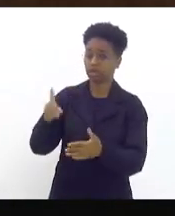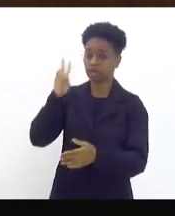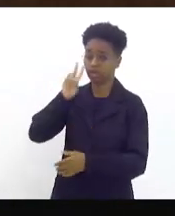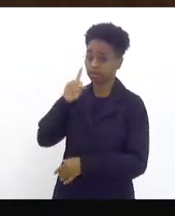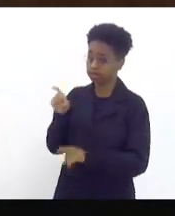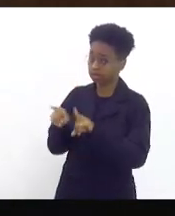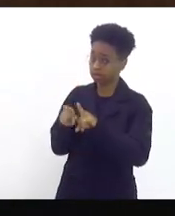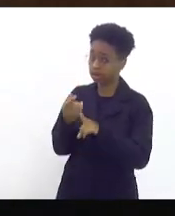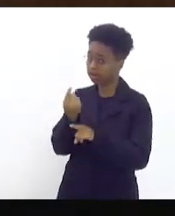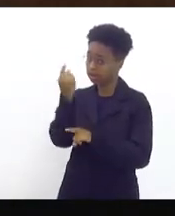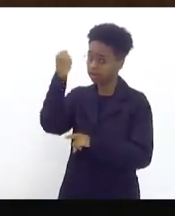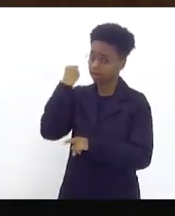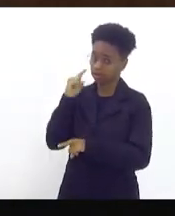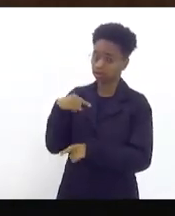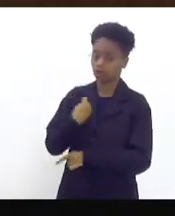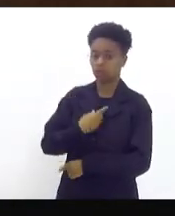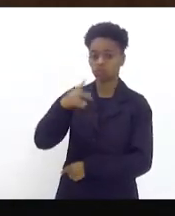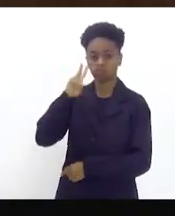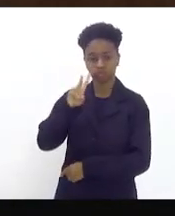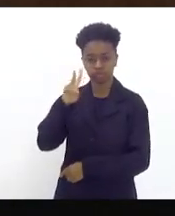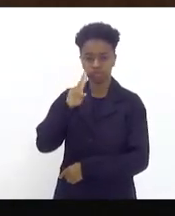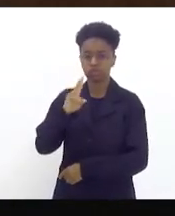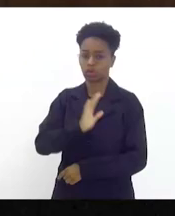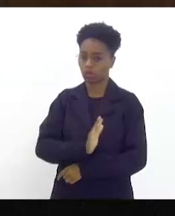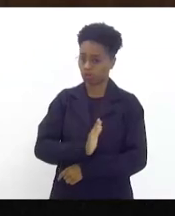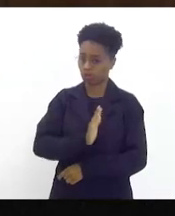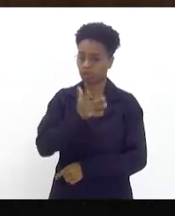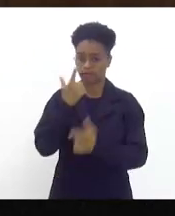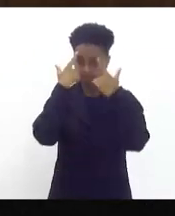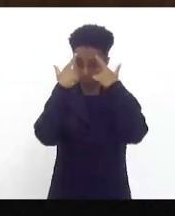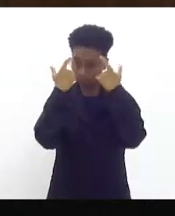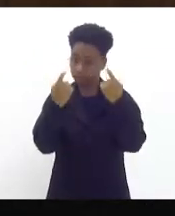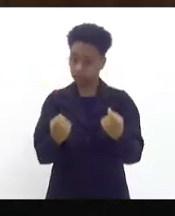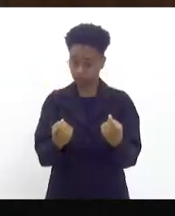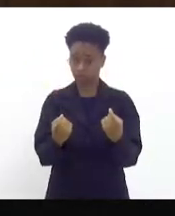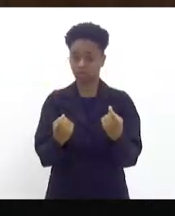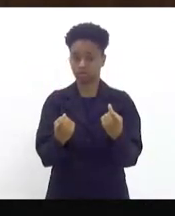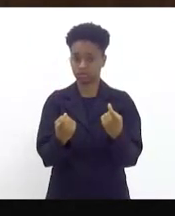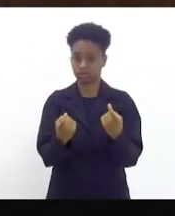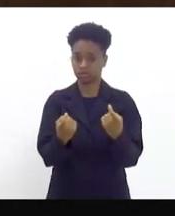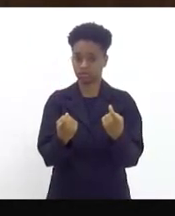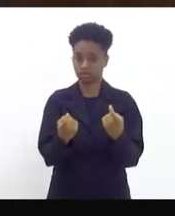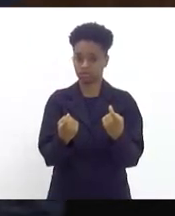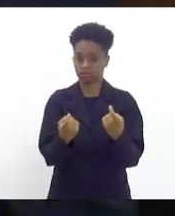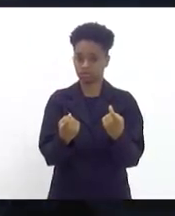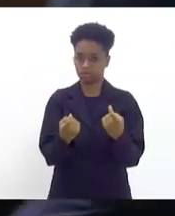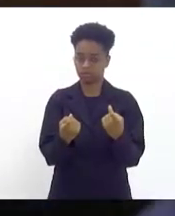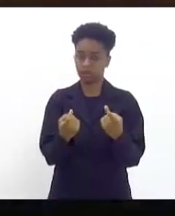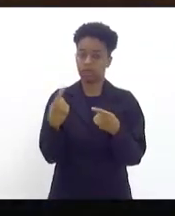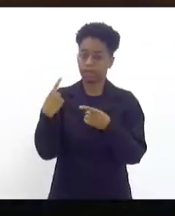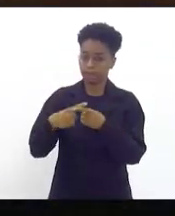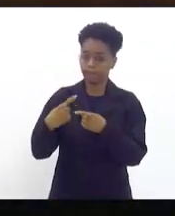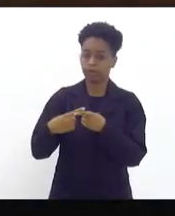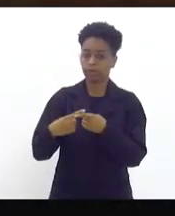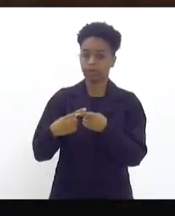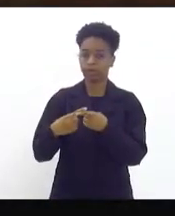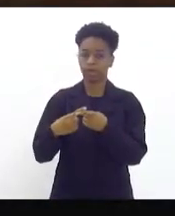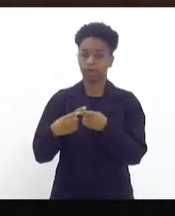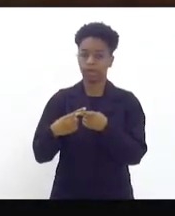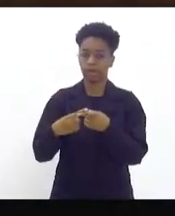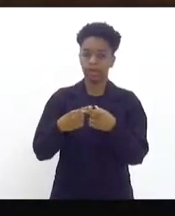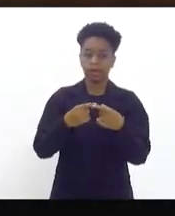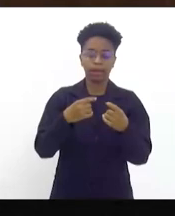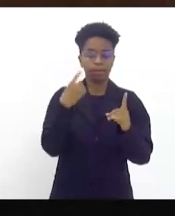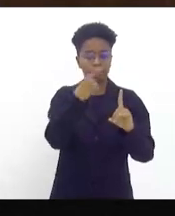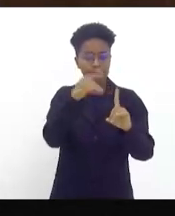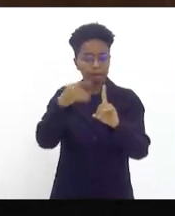a nossa história perversa violenta que viveu pessoas